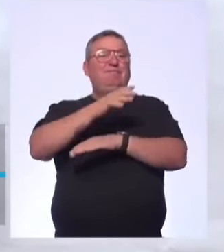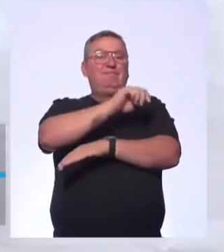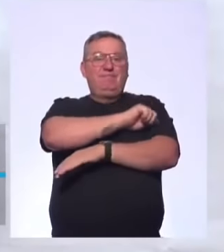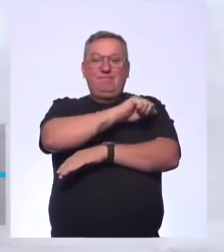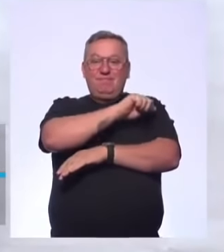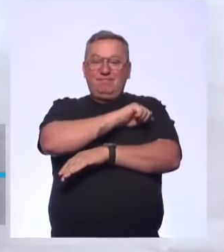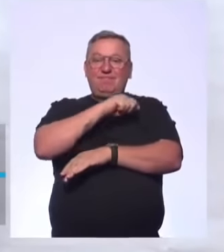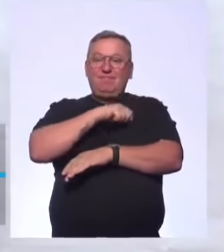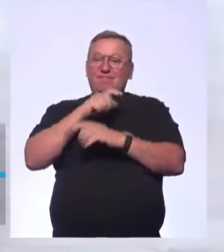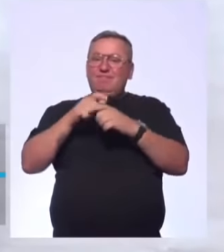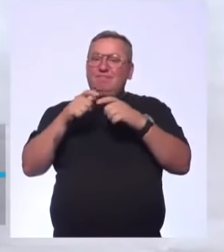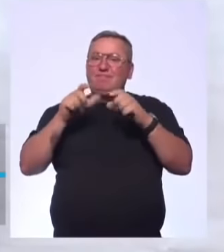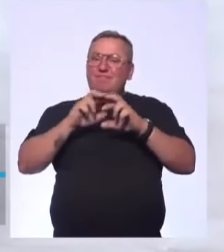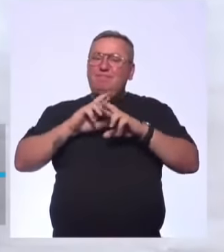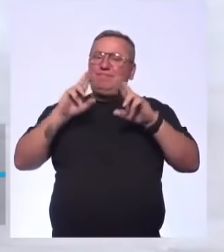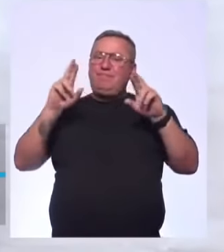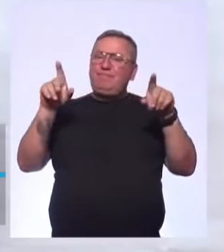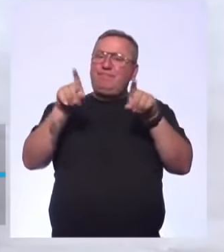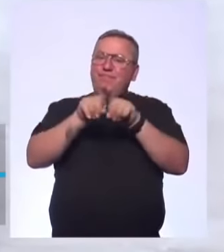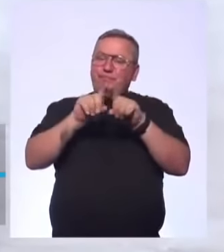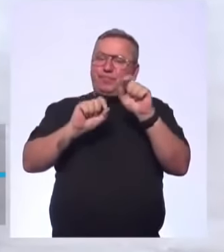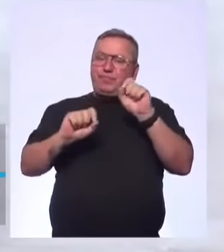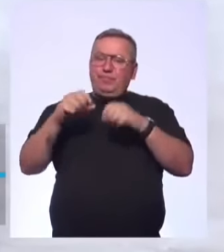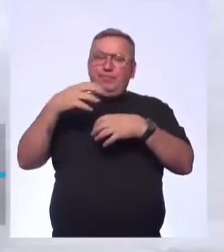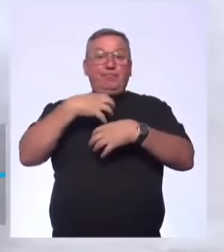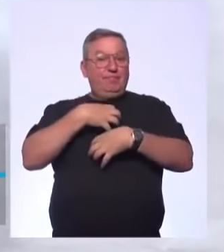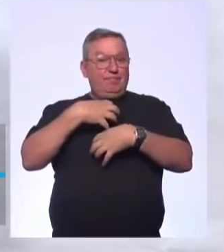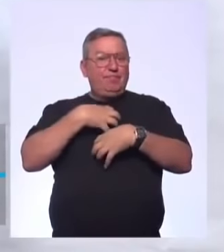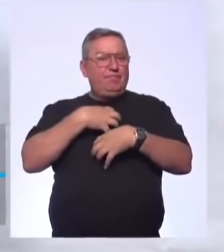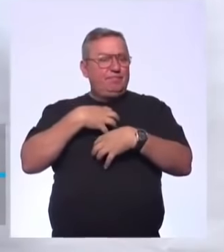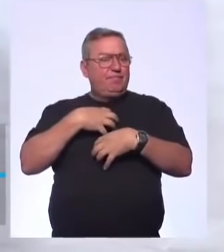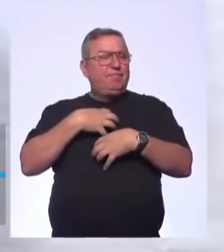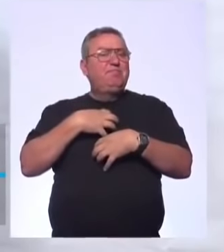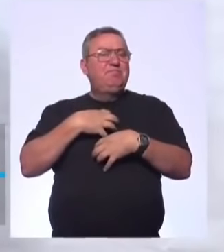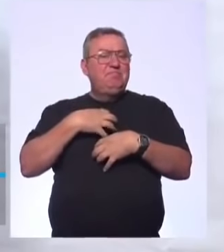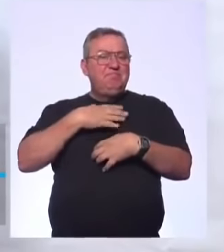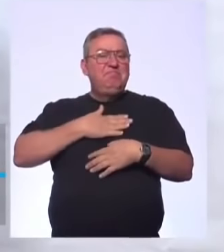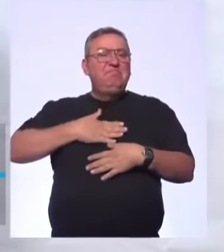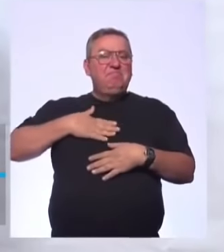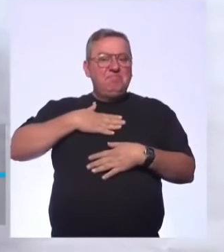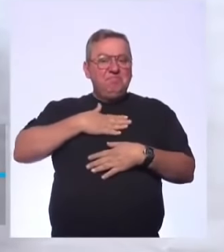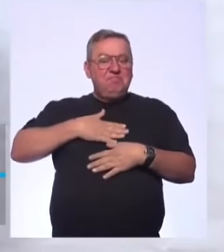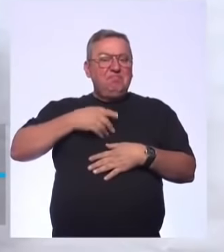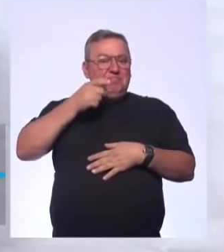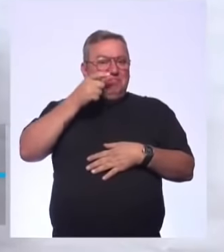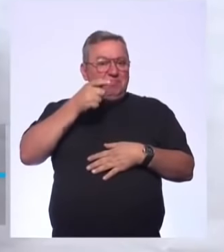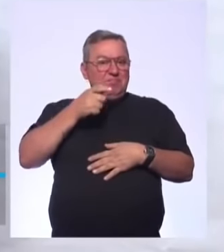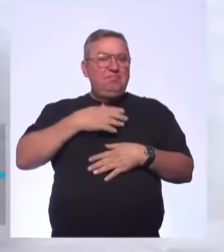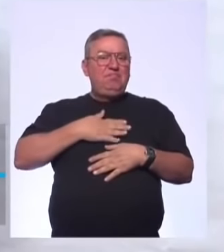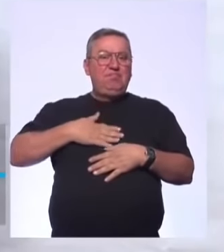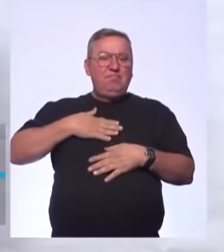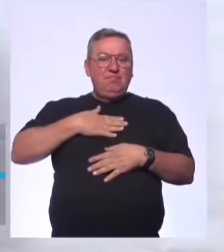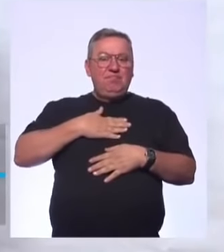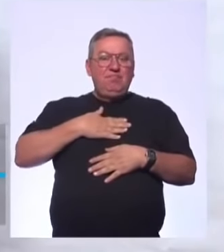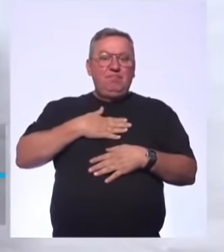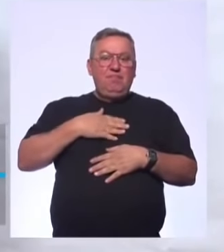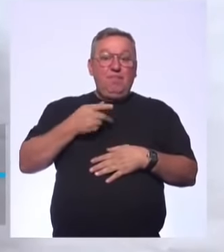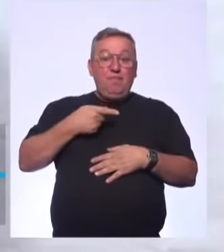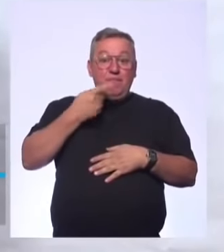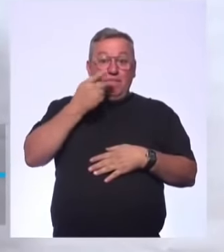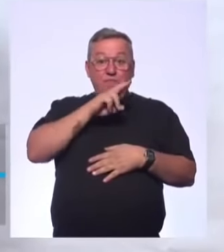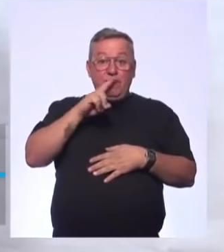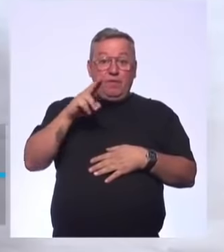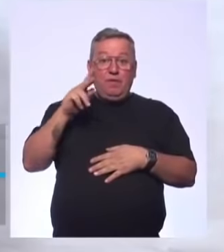também, uma grande diferença, até mesmo na postura dos alunos, tá? Eu observei isso. Então, eu vou falar o nome desses